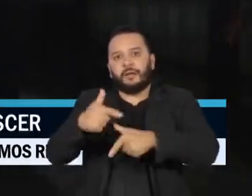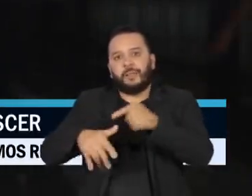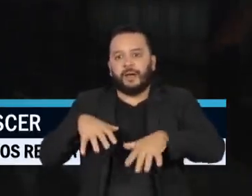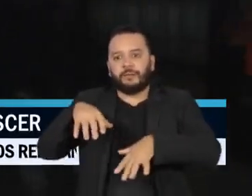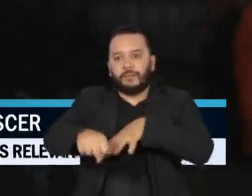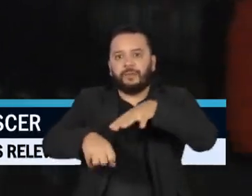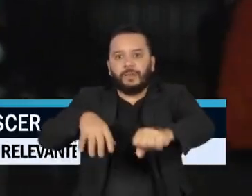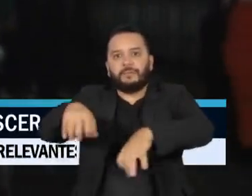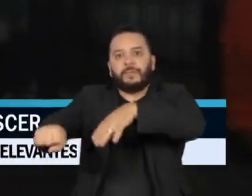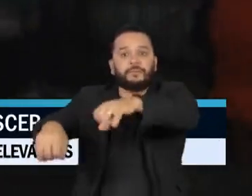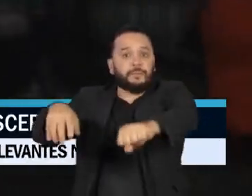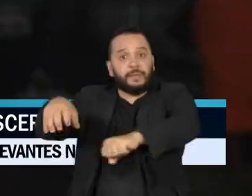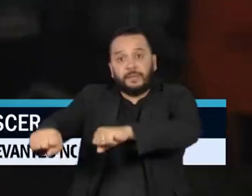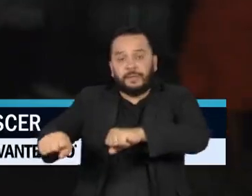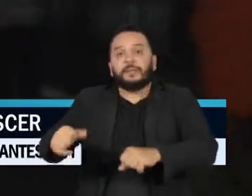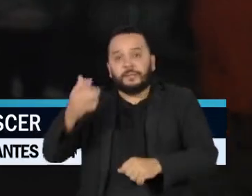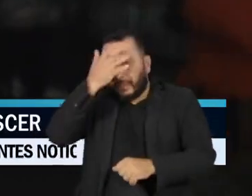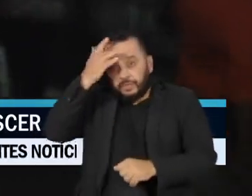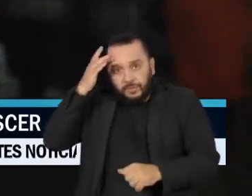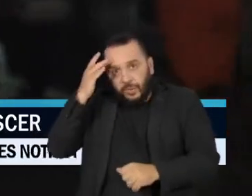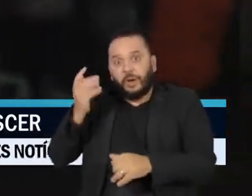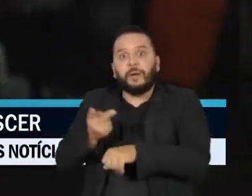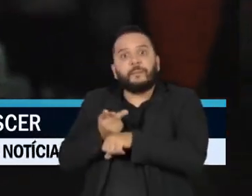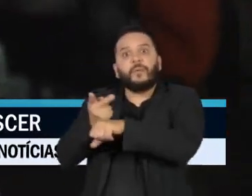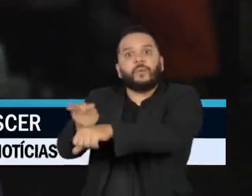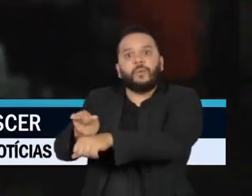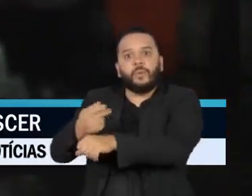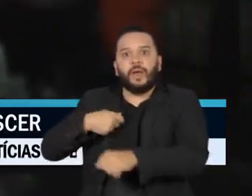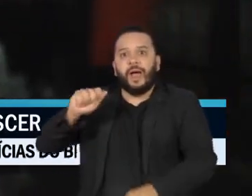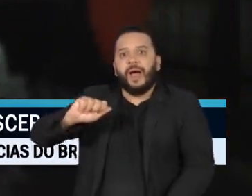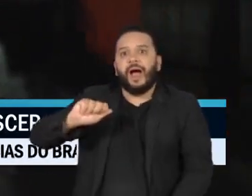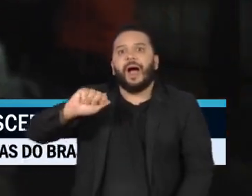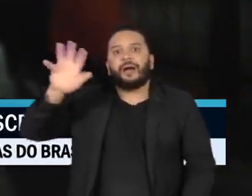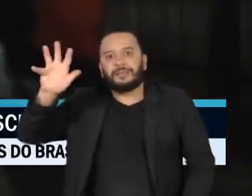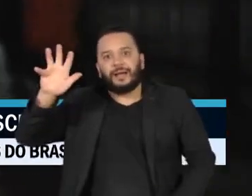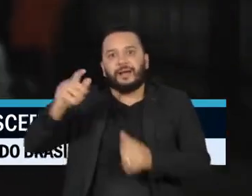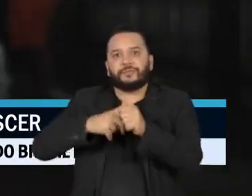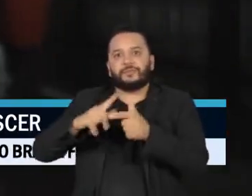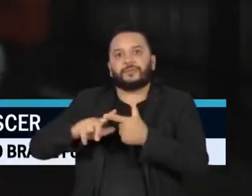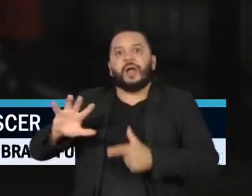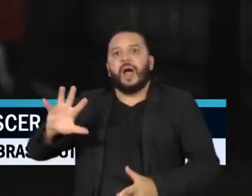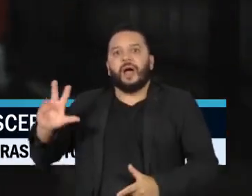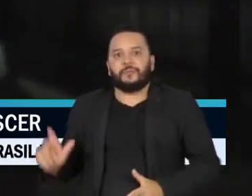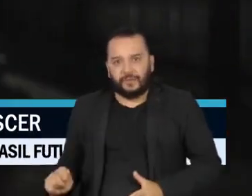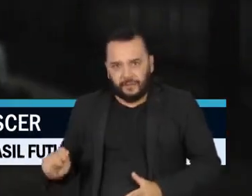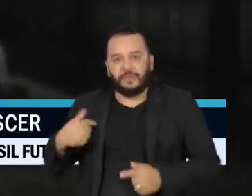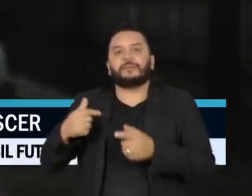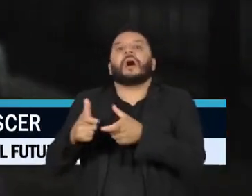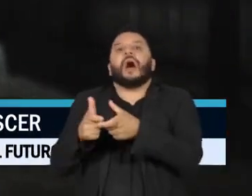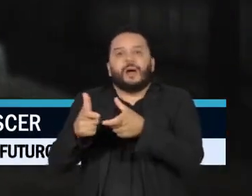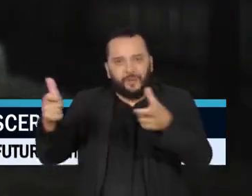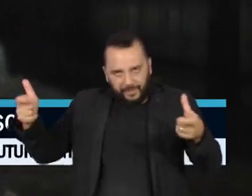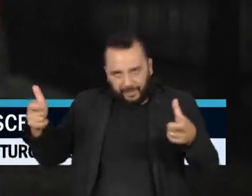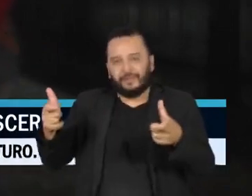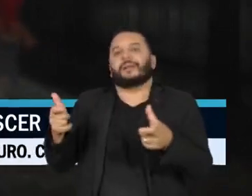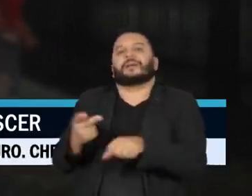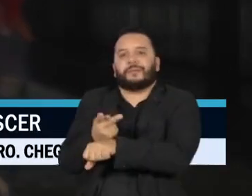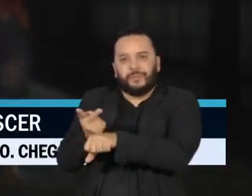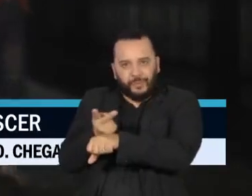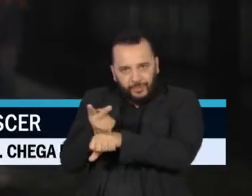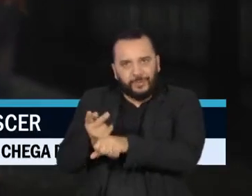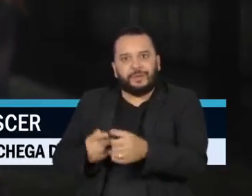mão de obra de cidadãos asiáticos e africanos vai aumentar. O desafio será garantir as